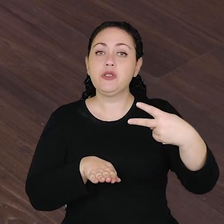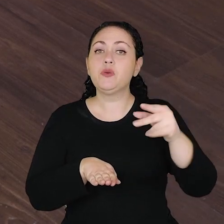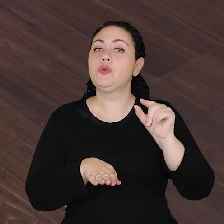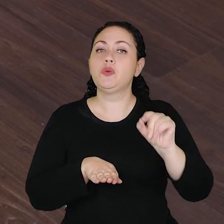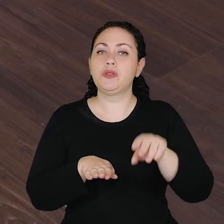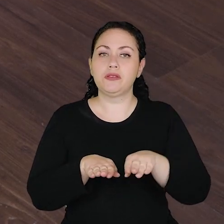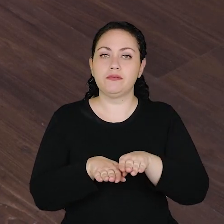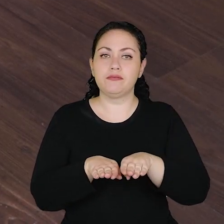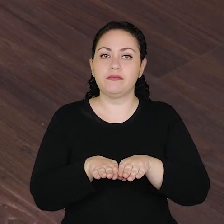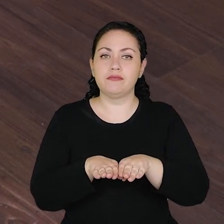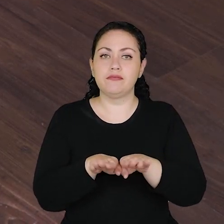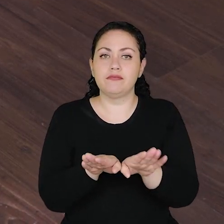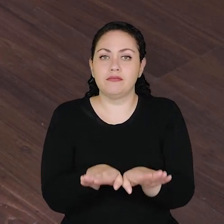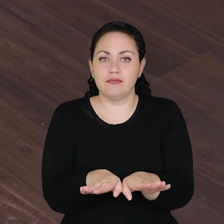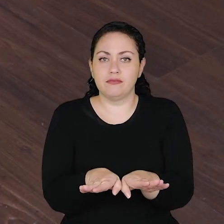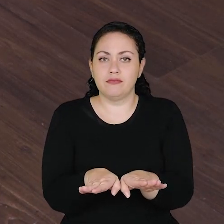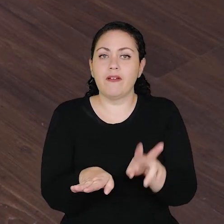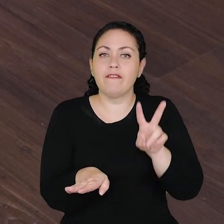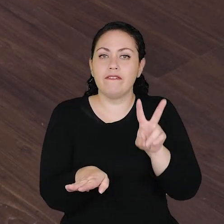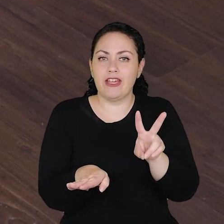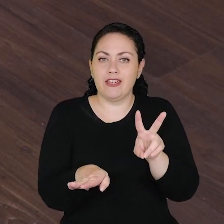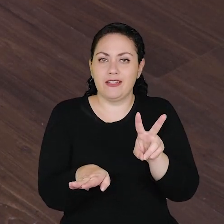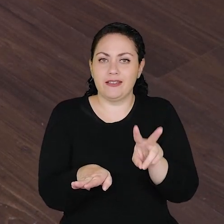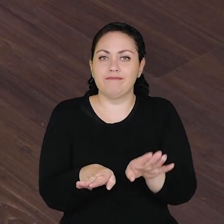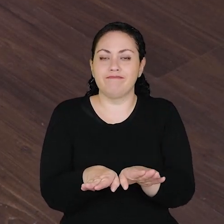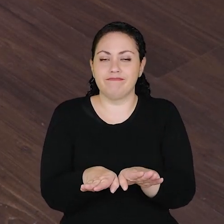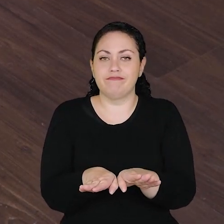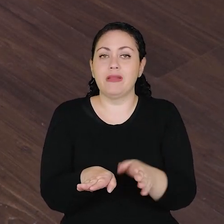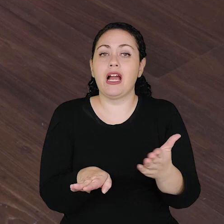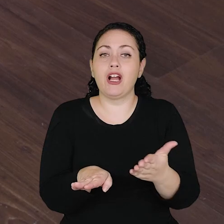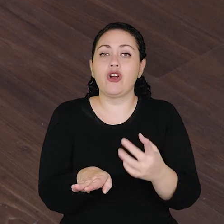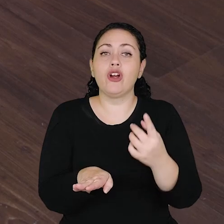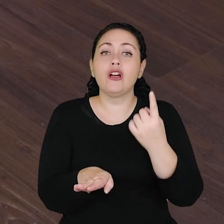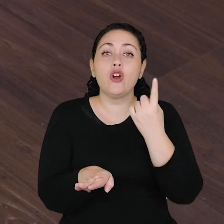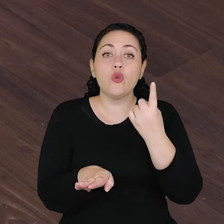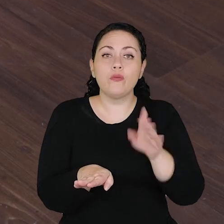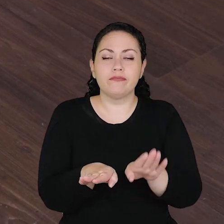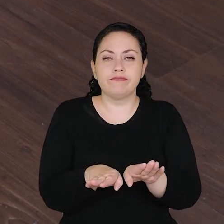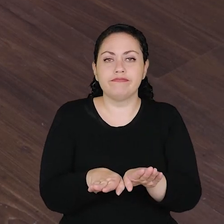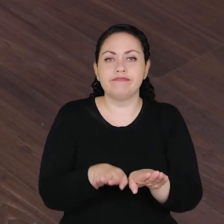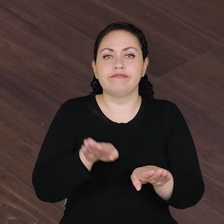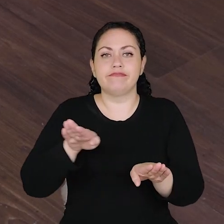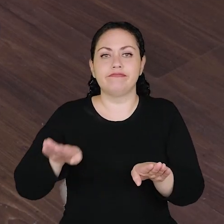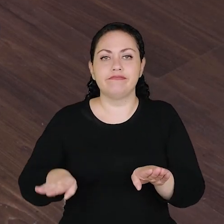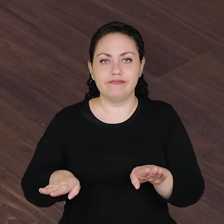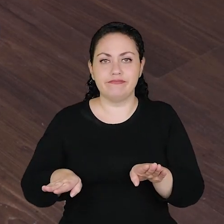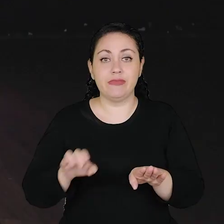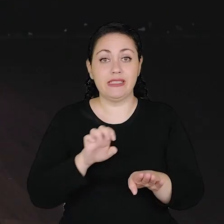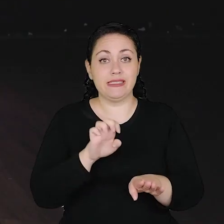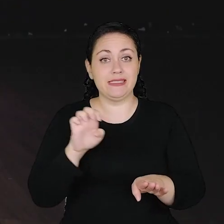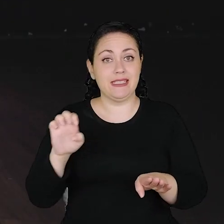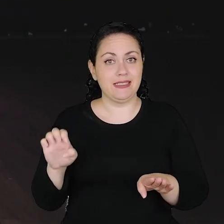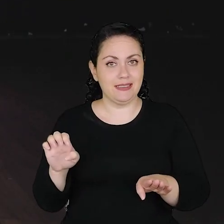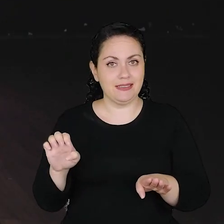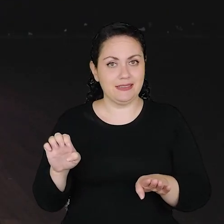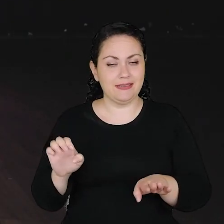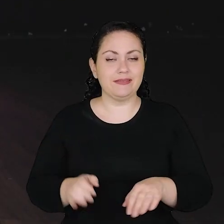Segundo passo, abrir em V. E agora um passinho para a esquerda.